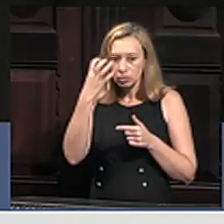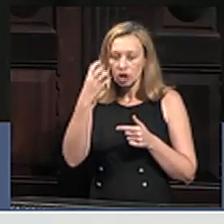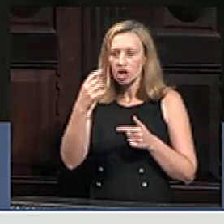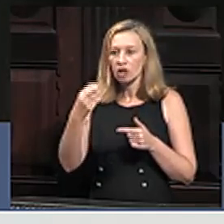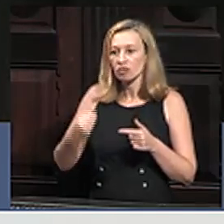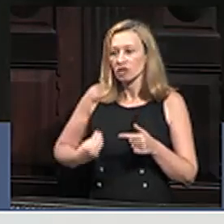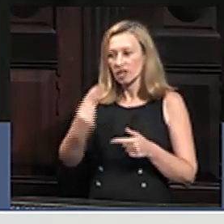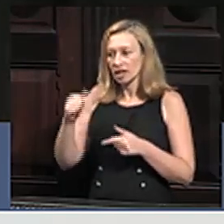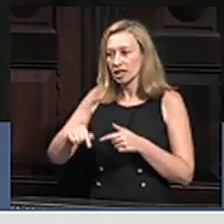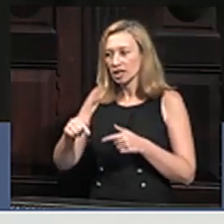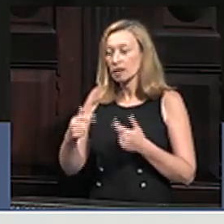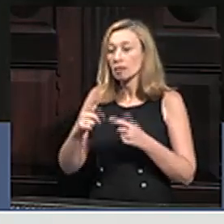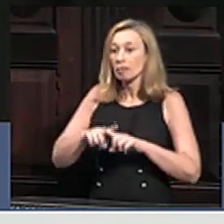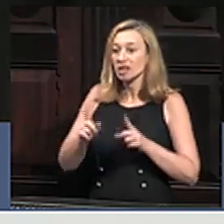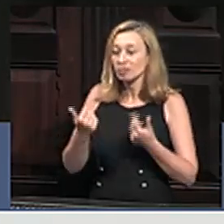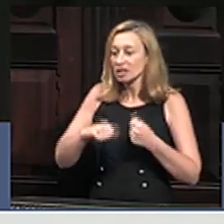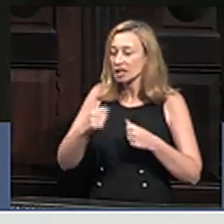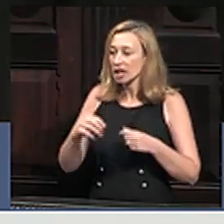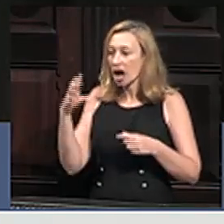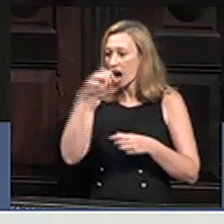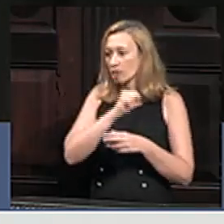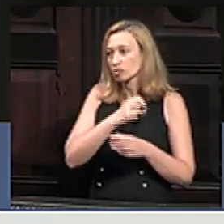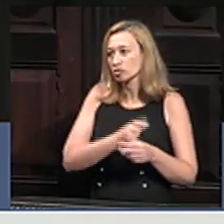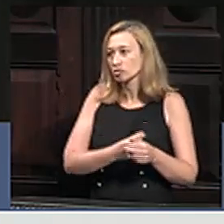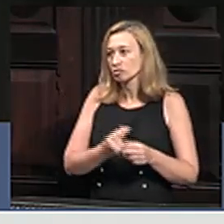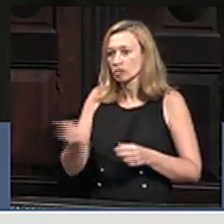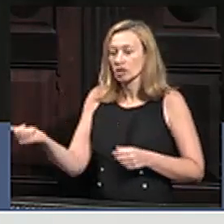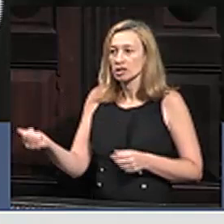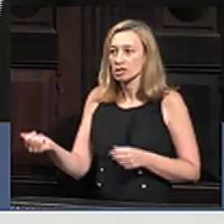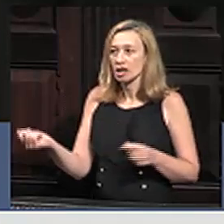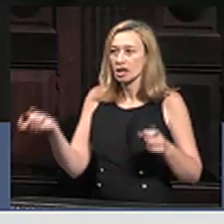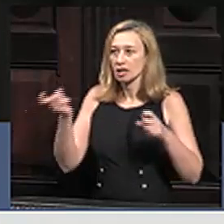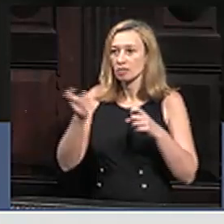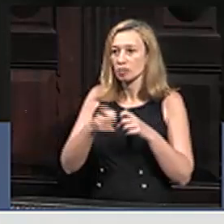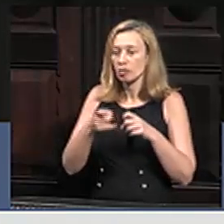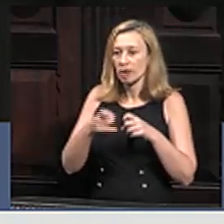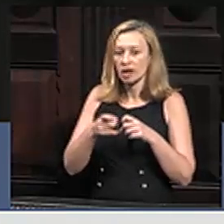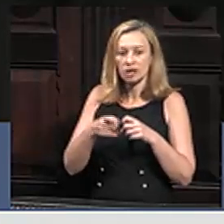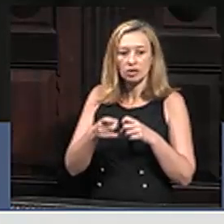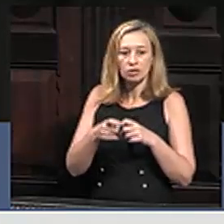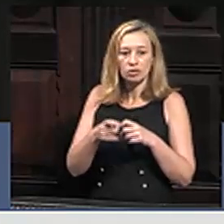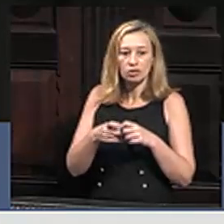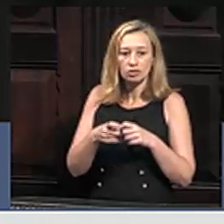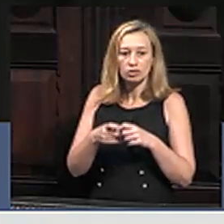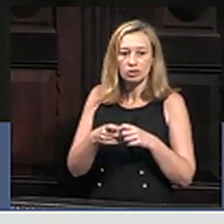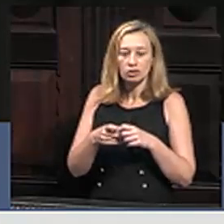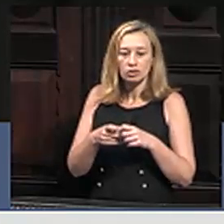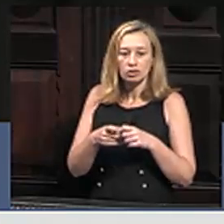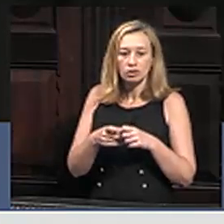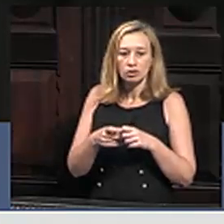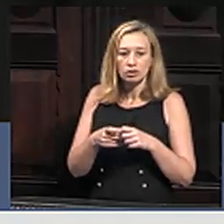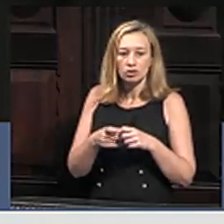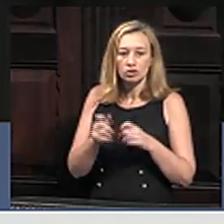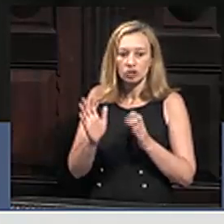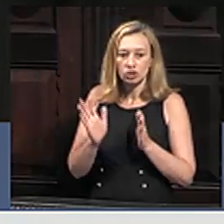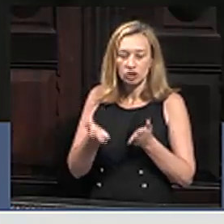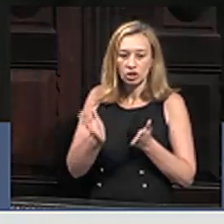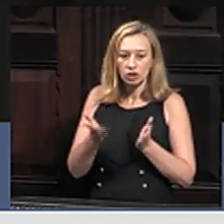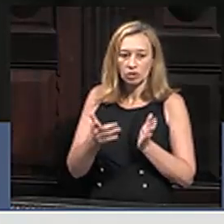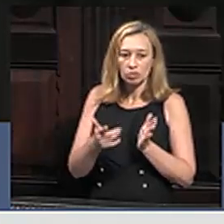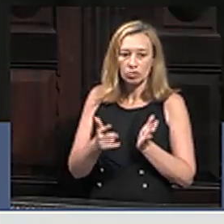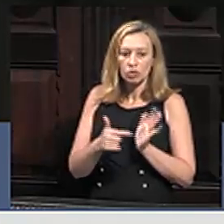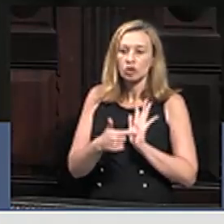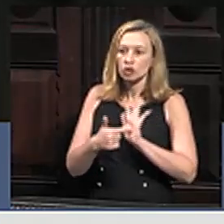sair para ir no oftalmo e estou deixando o atestado médico aqui